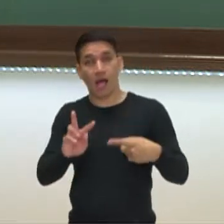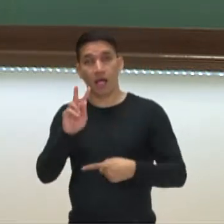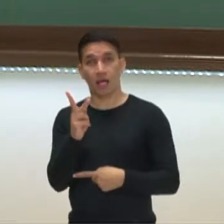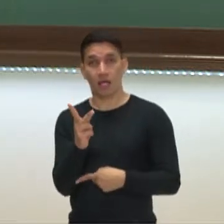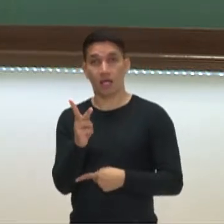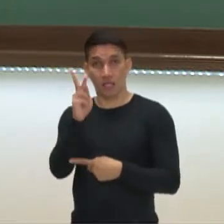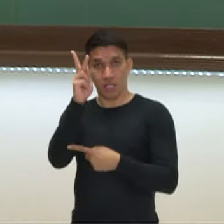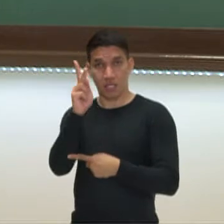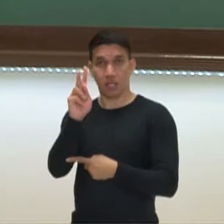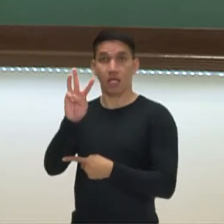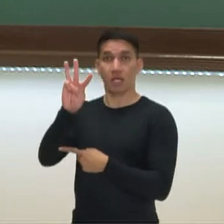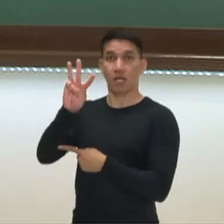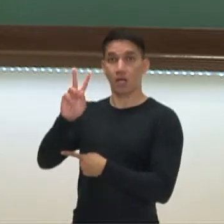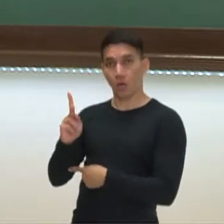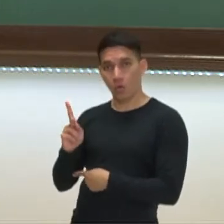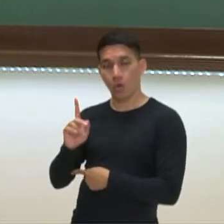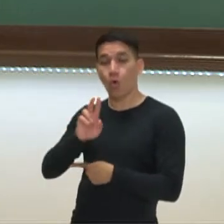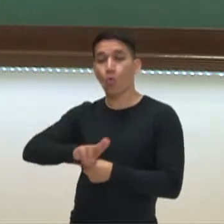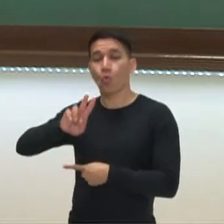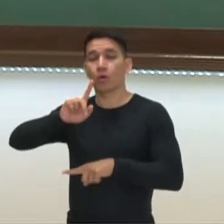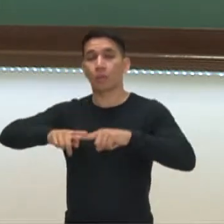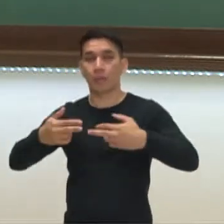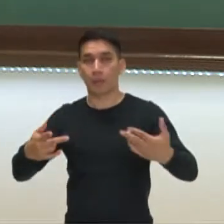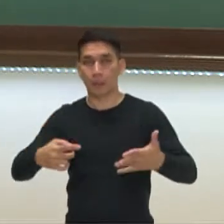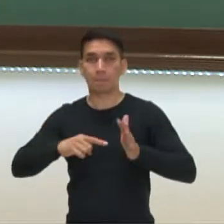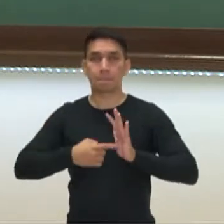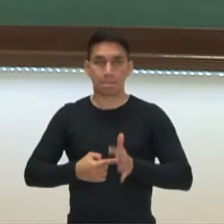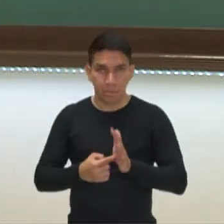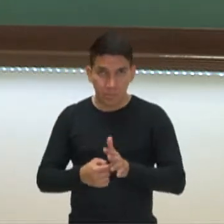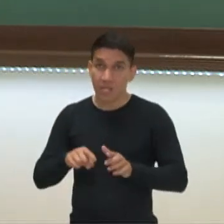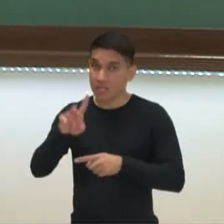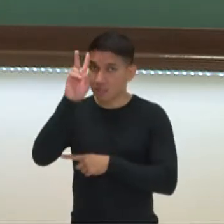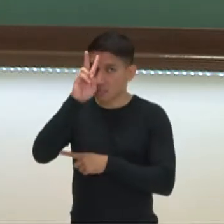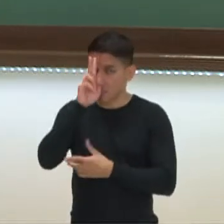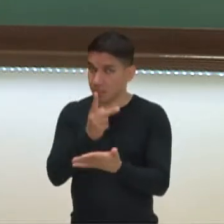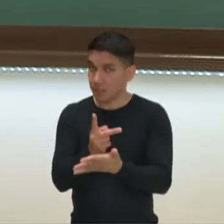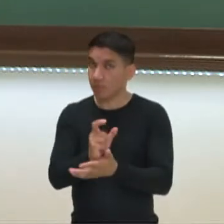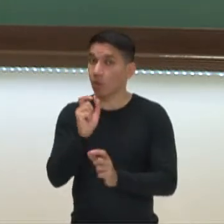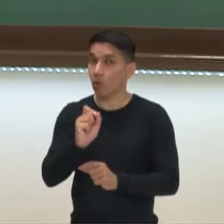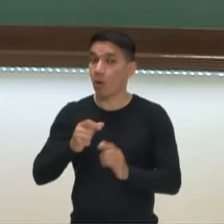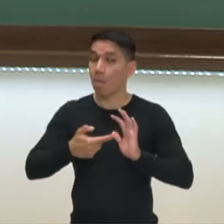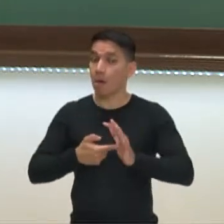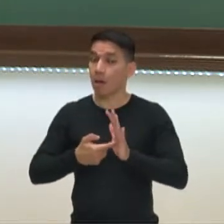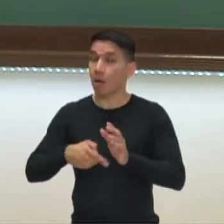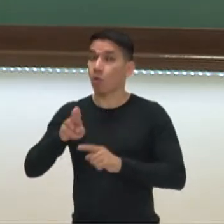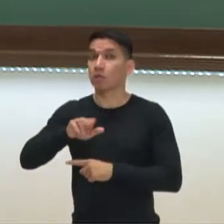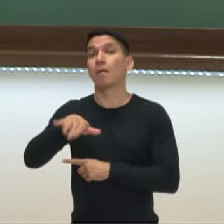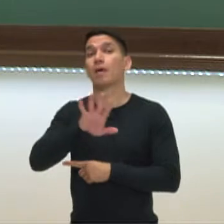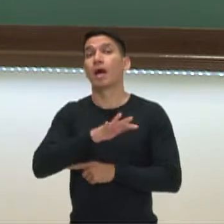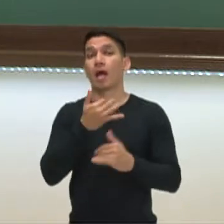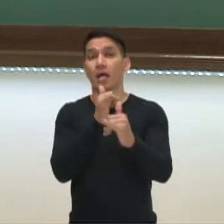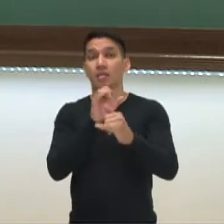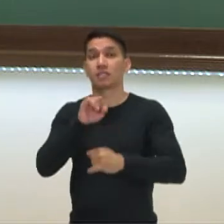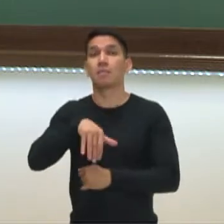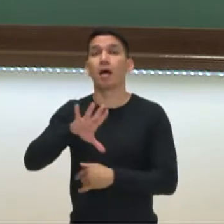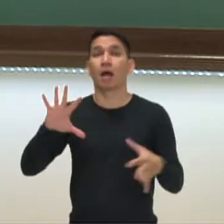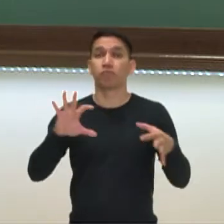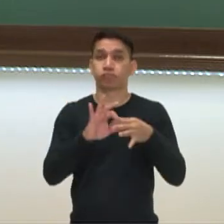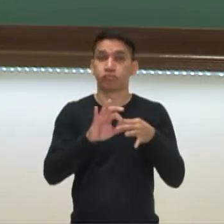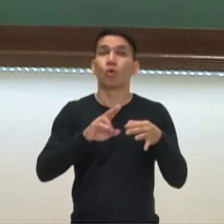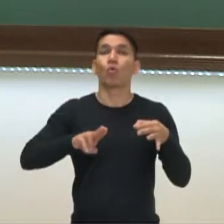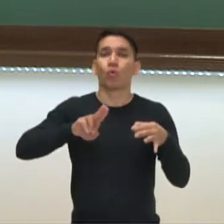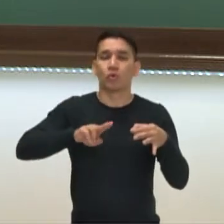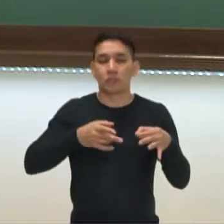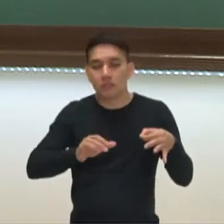quilowatt-hora utilizado pela máquina. Sempre lembrar que uma máquina consome mais energia quanto mais tempo ela fica ligada e quanto mais potência